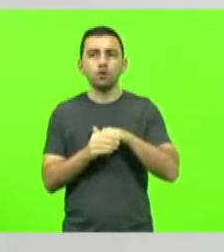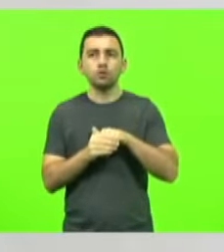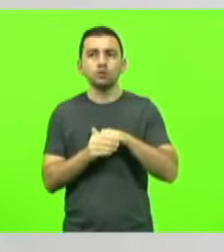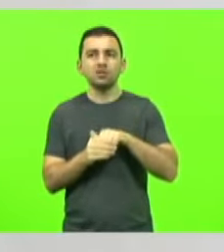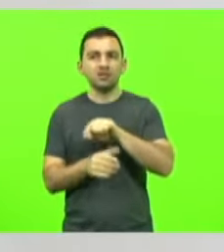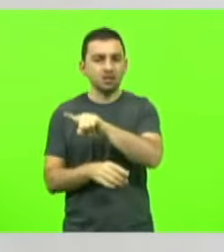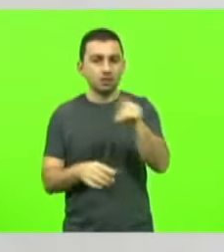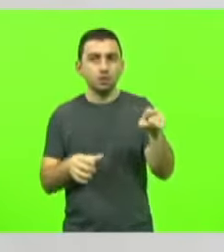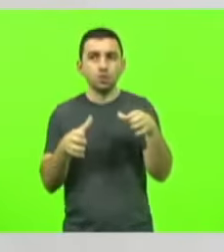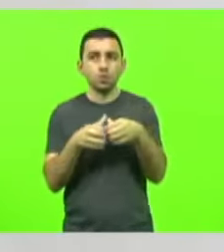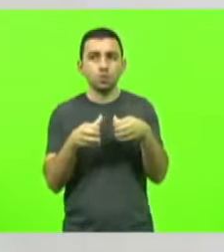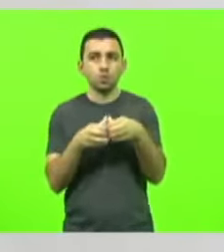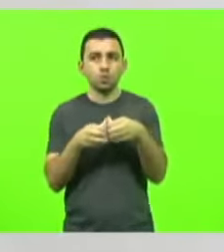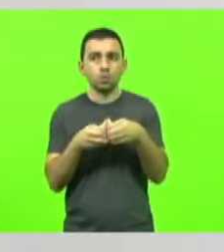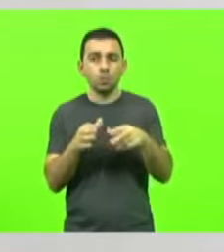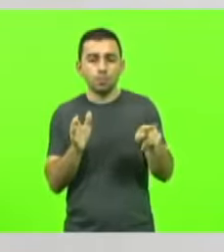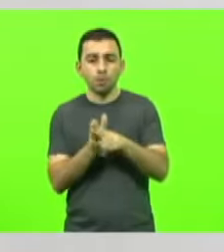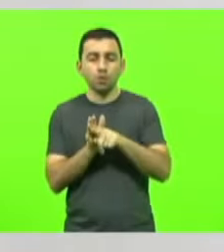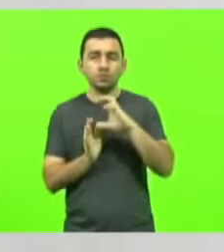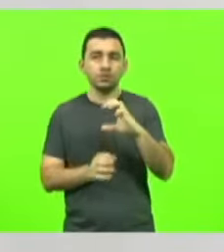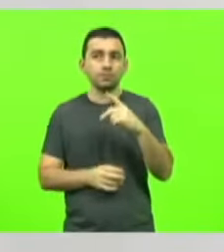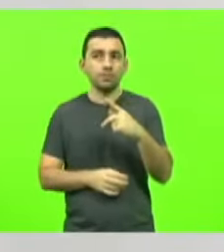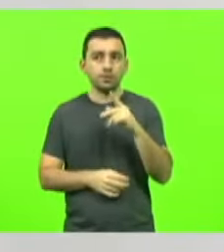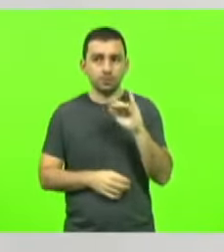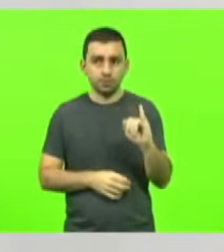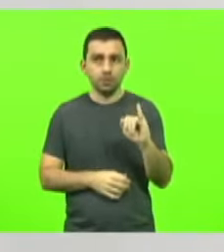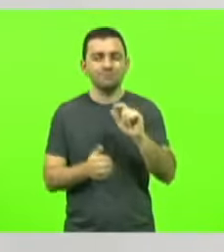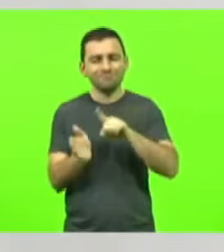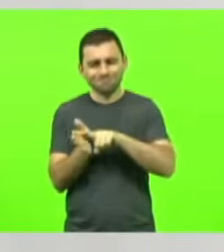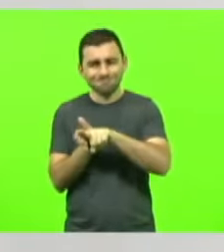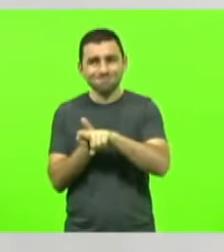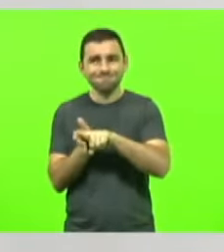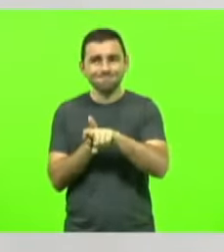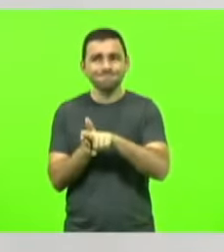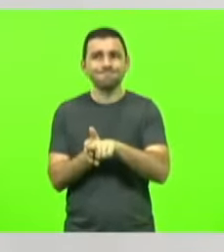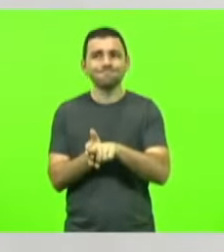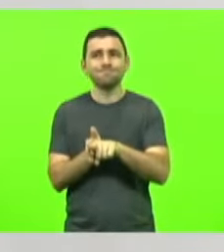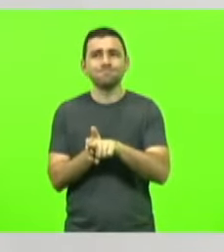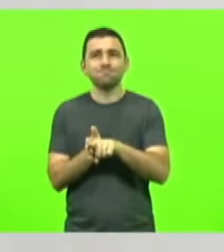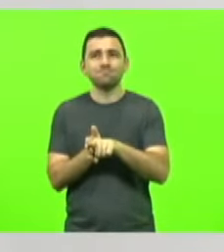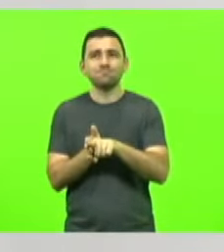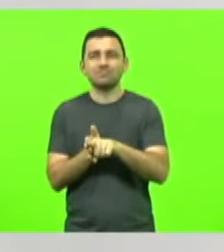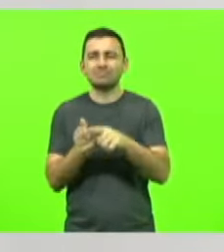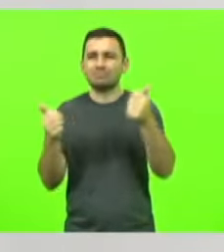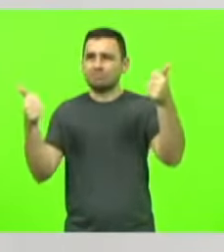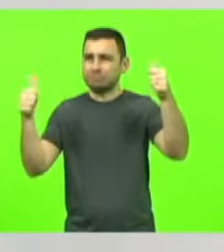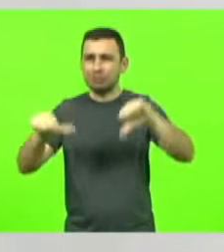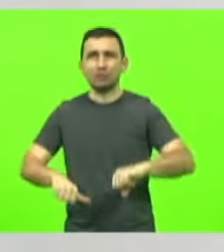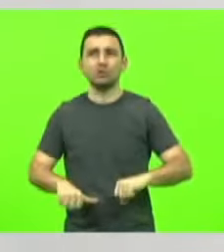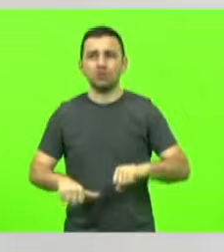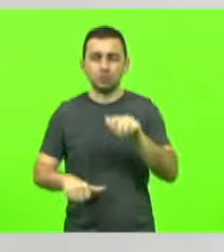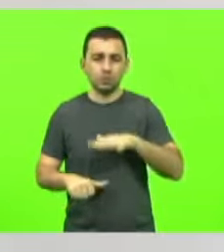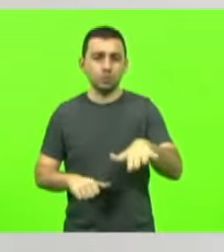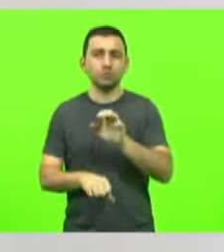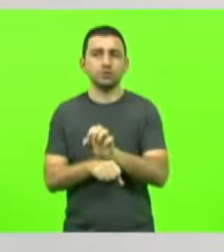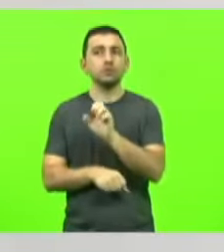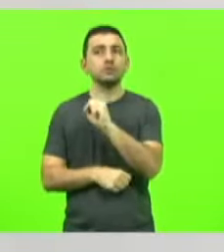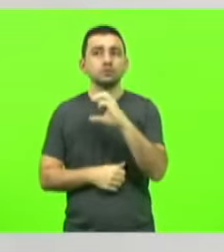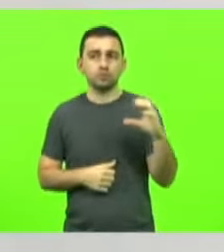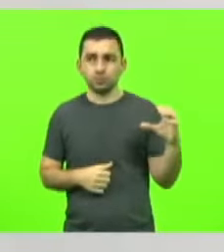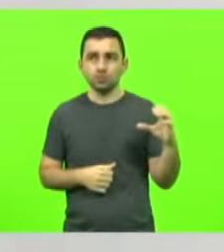membros natos da CPI dos respiradores, que investigaram esse processo lastimoso pelo qual o Estado de Santa